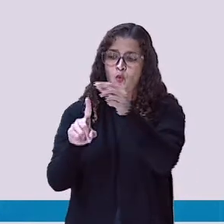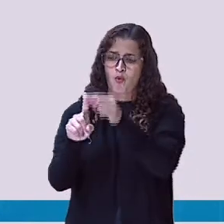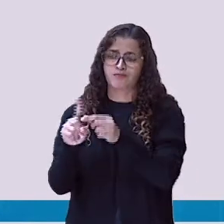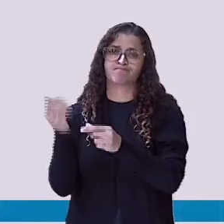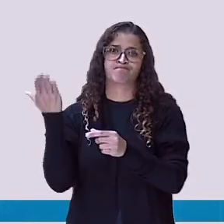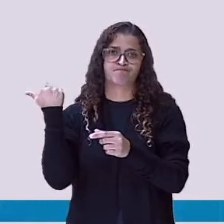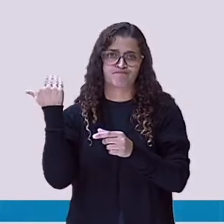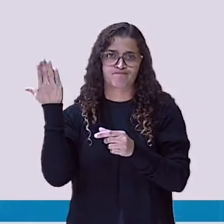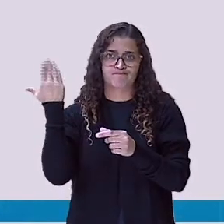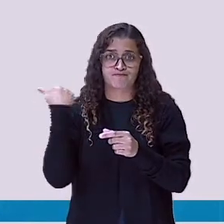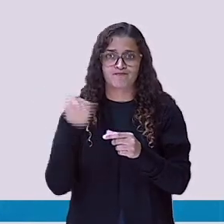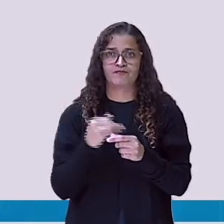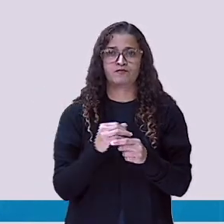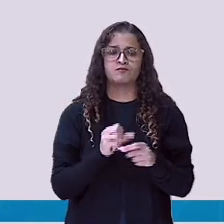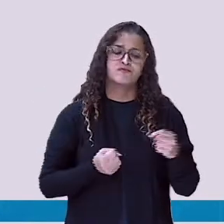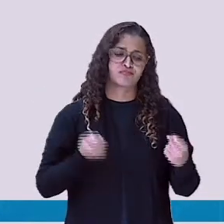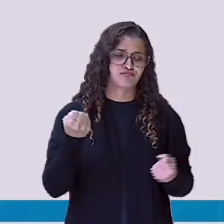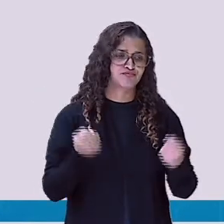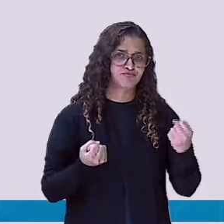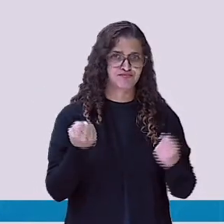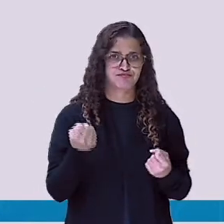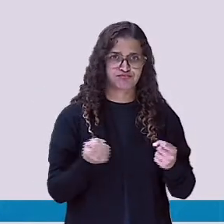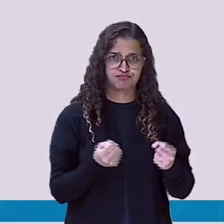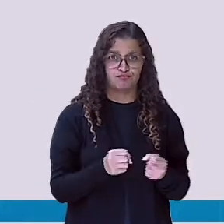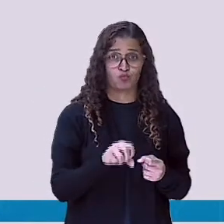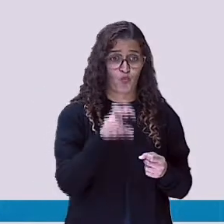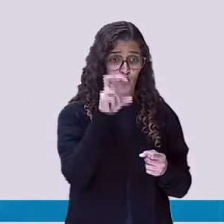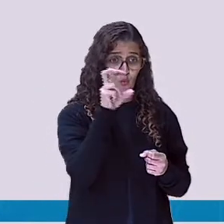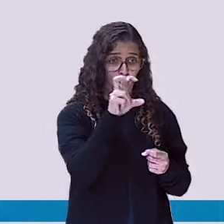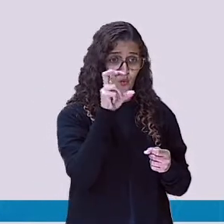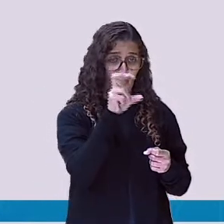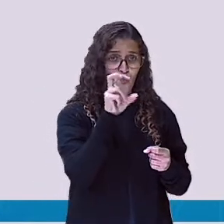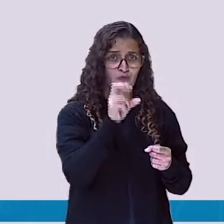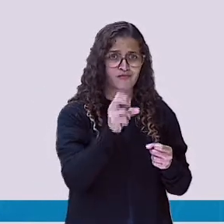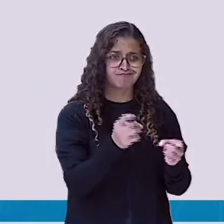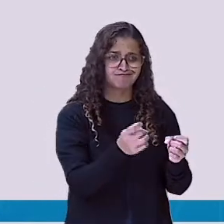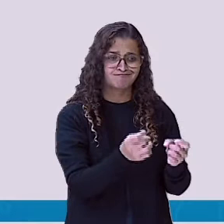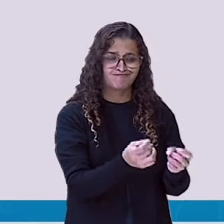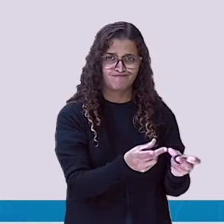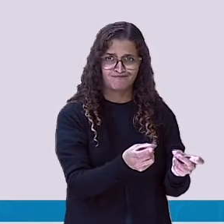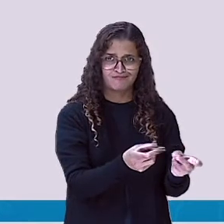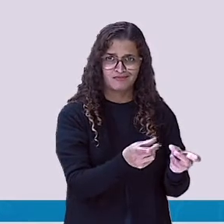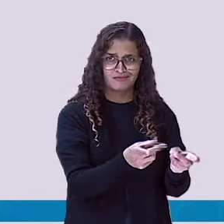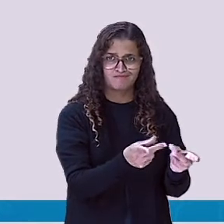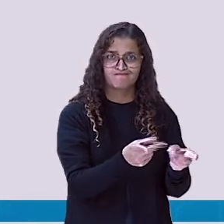mês passado, ele vendeu 5 carros.